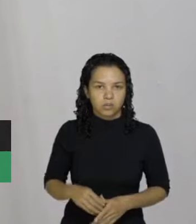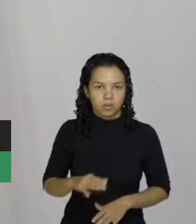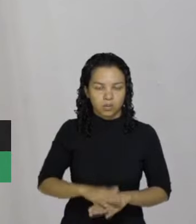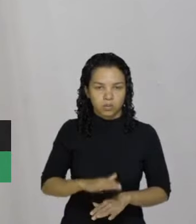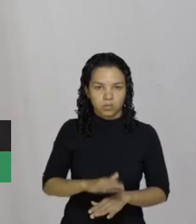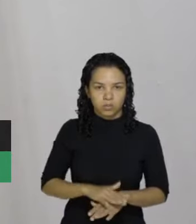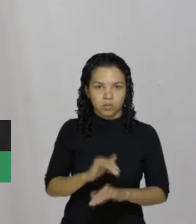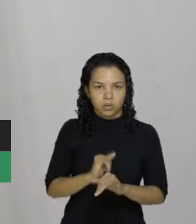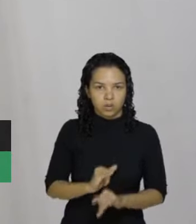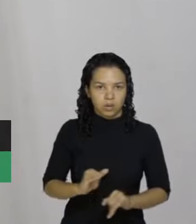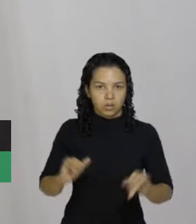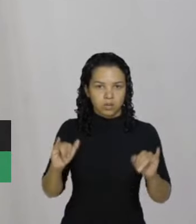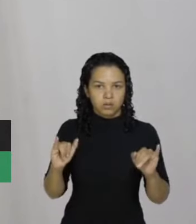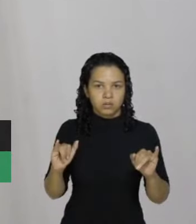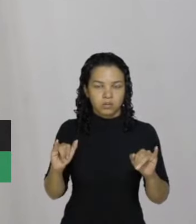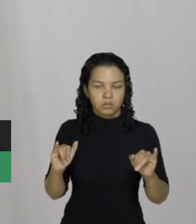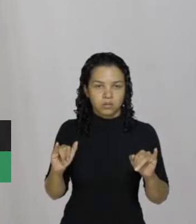autodeclaração